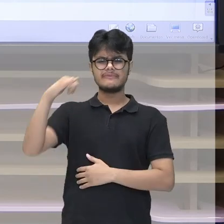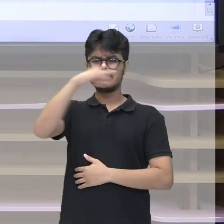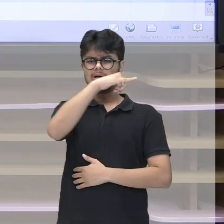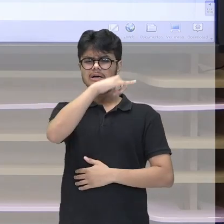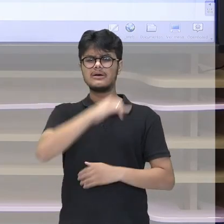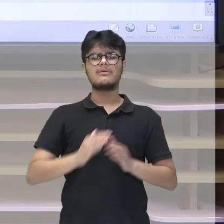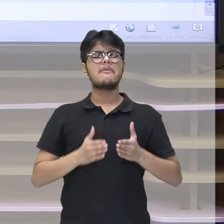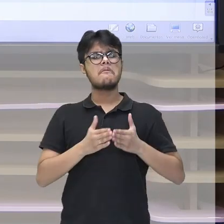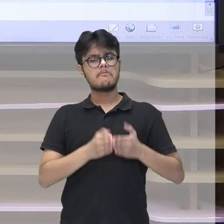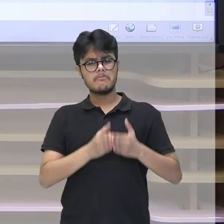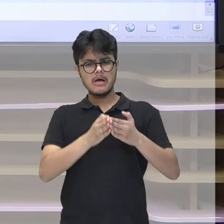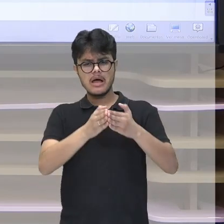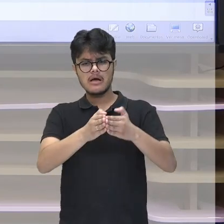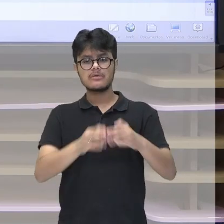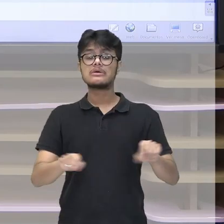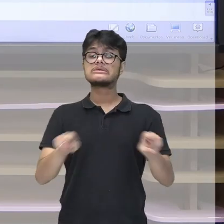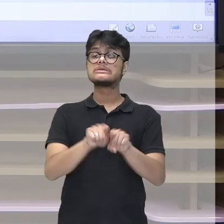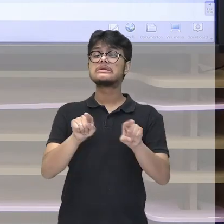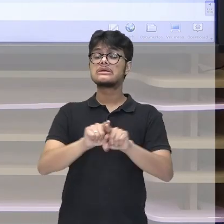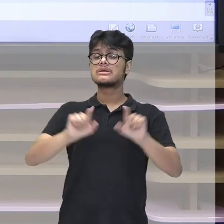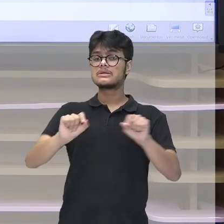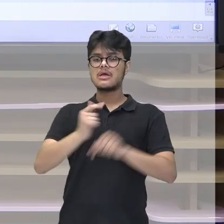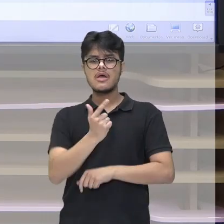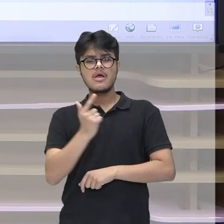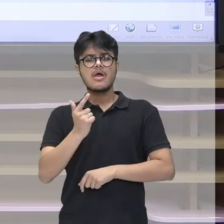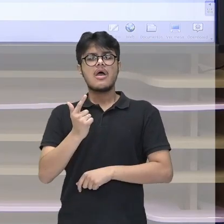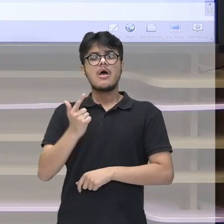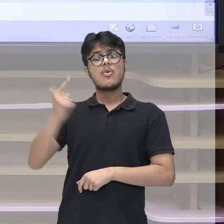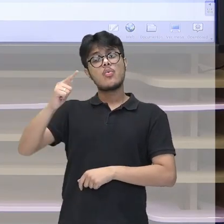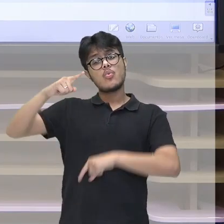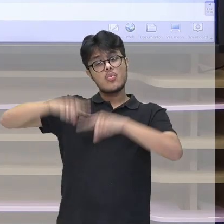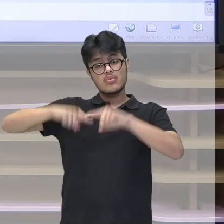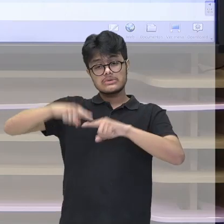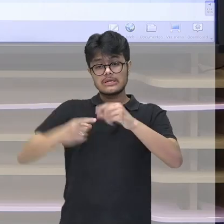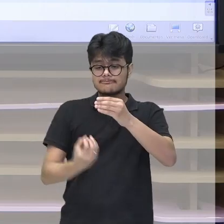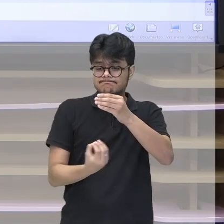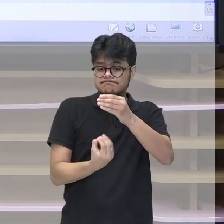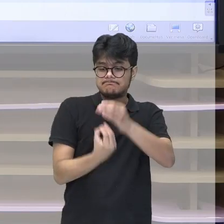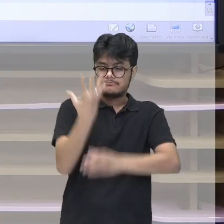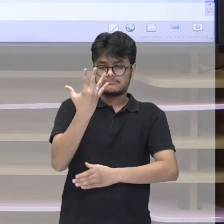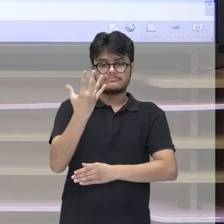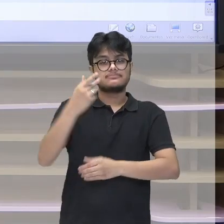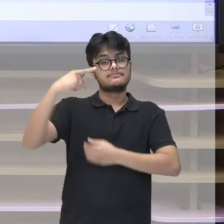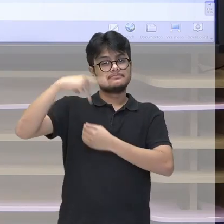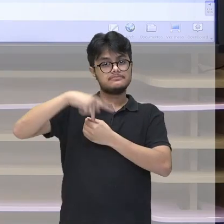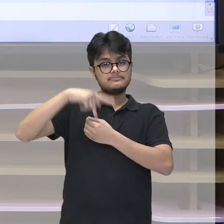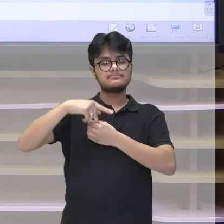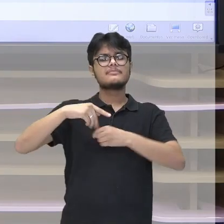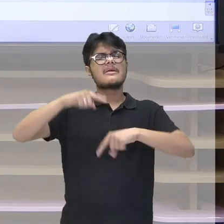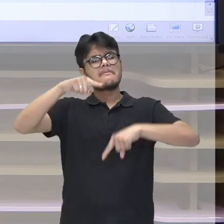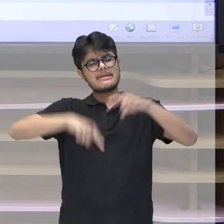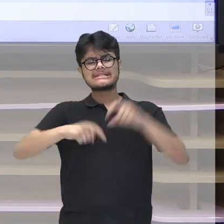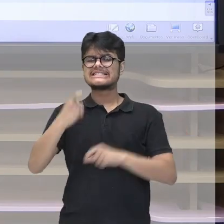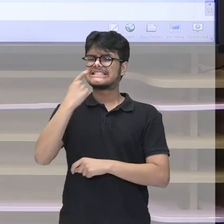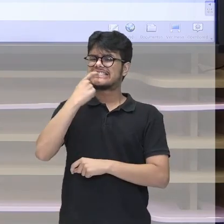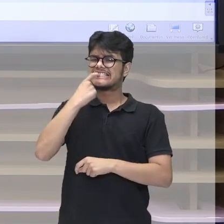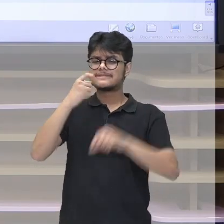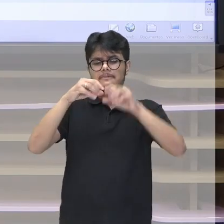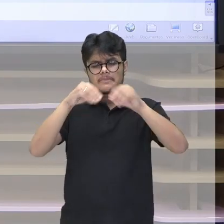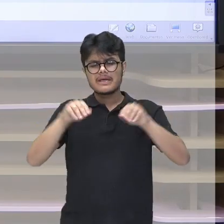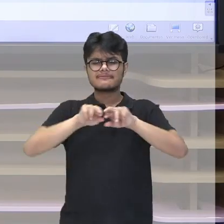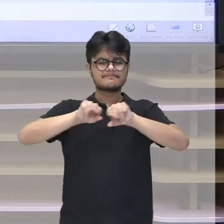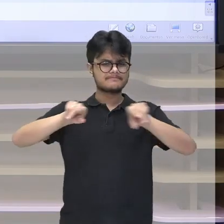para os barcos, mas também nós temos a utilização desses componentes que são retirados a partir